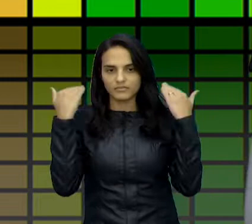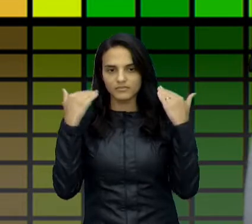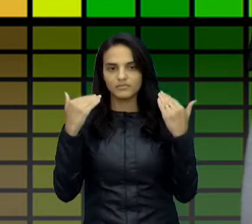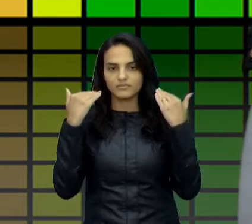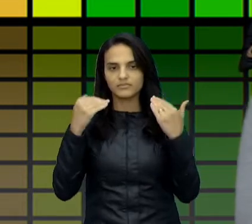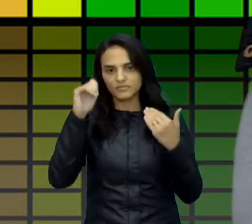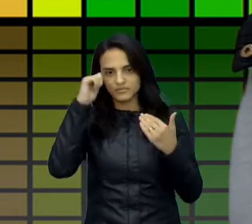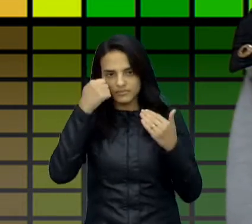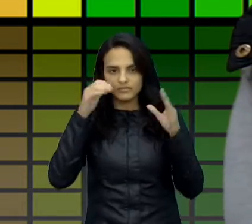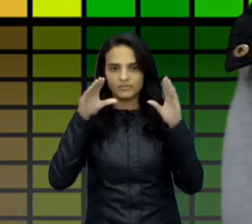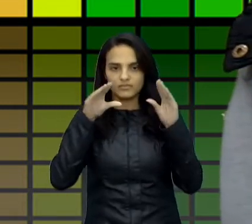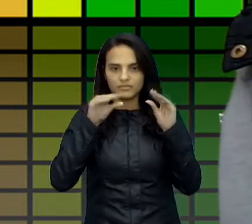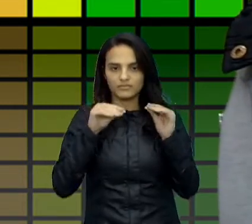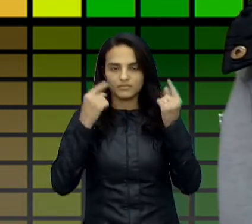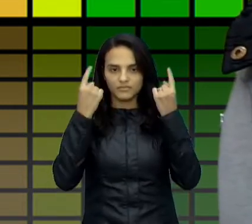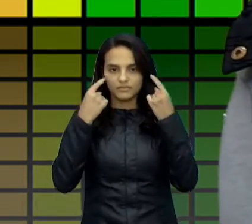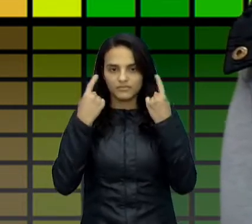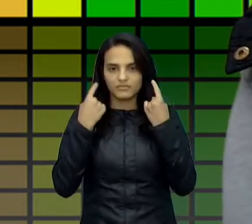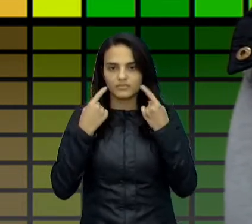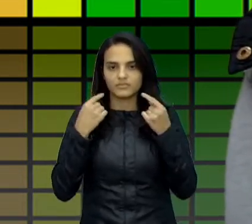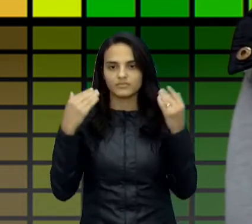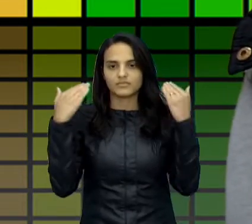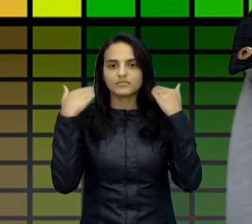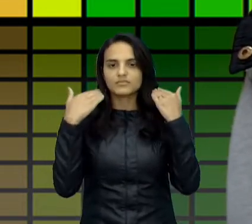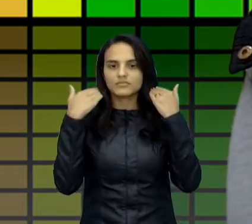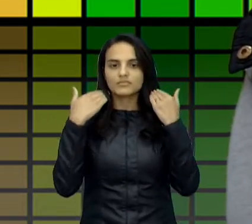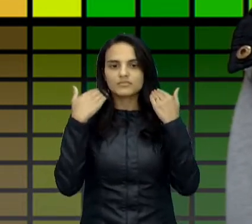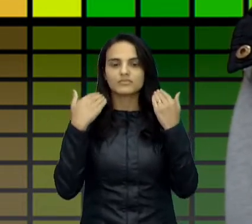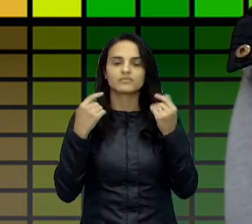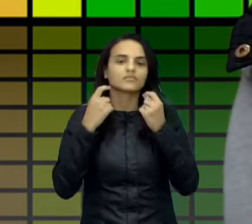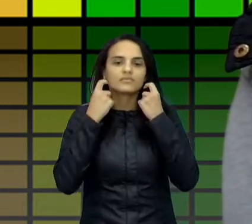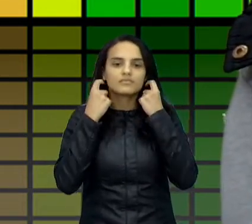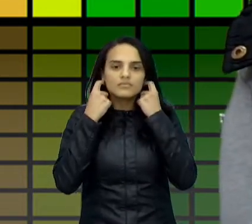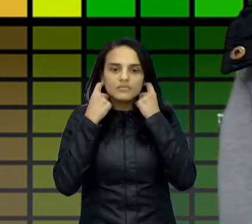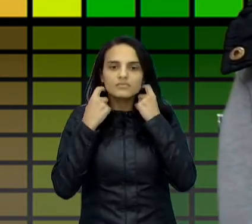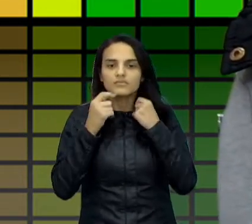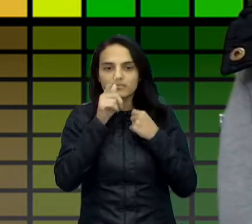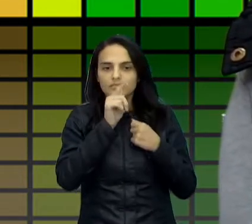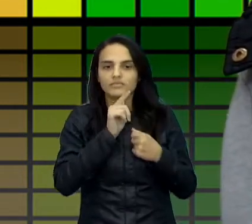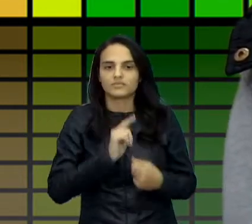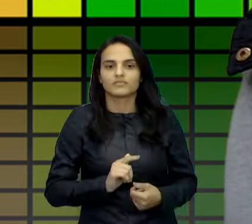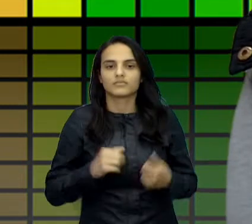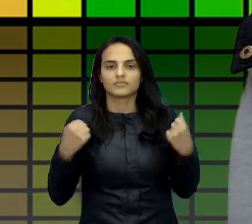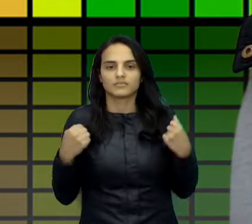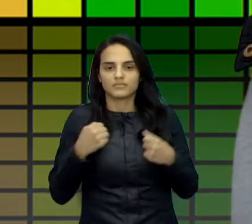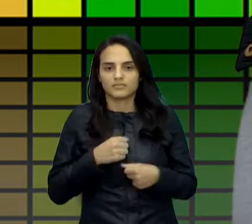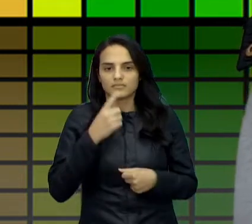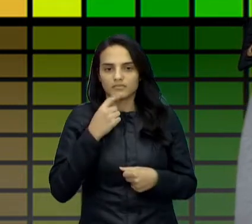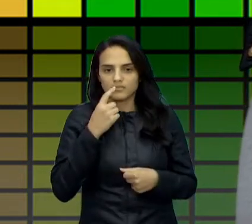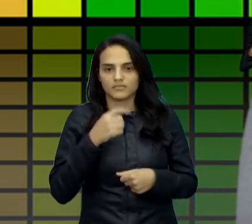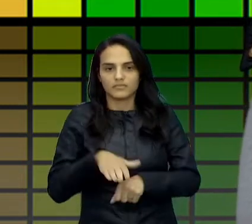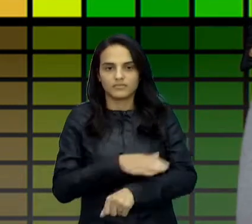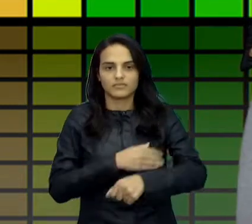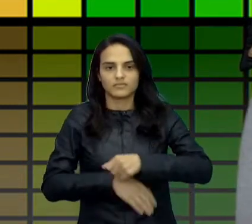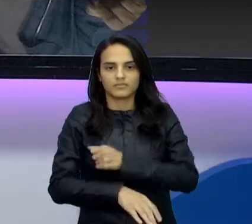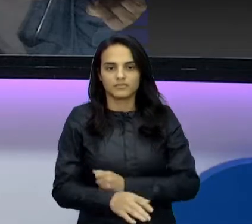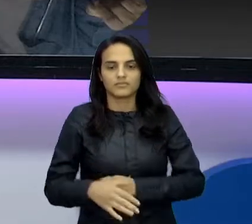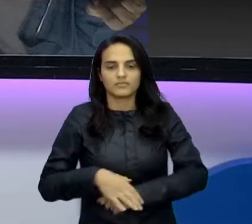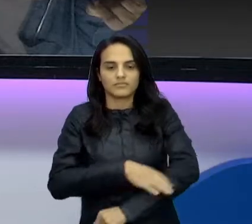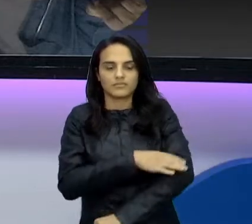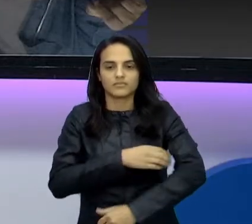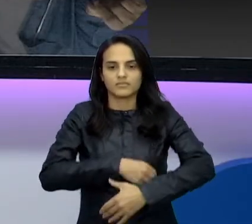preto escuro, encaracolados na altura das minhas orelhas. Estou com um brinco amarelo, como eu mencionei, uma blusa vermelha, calça jeans e uma